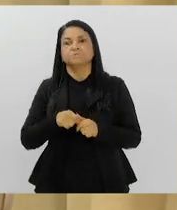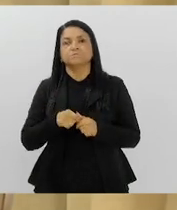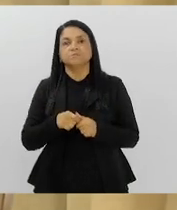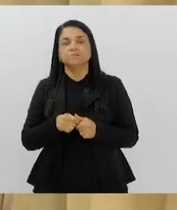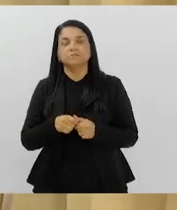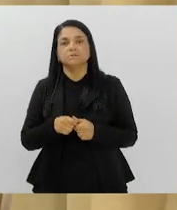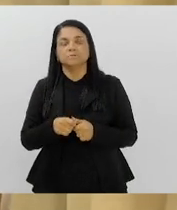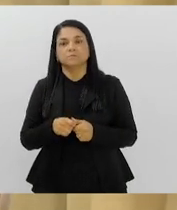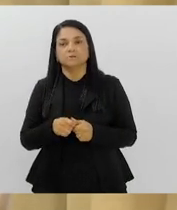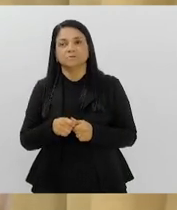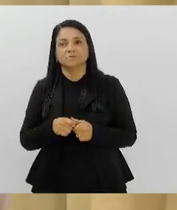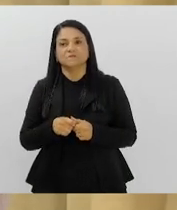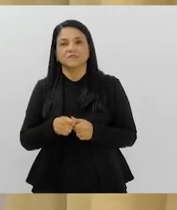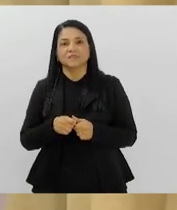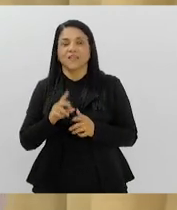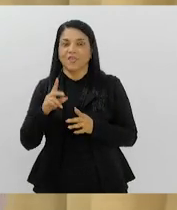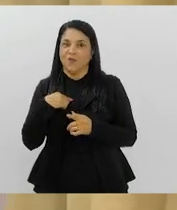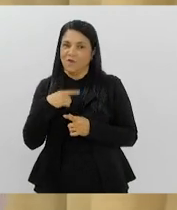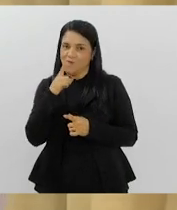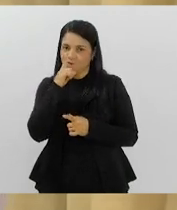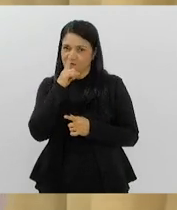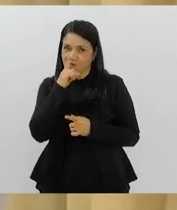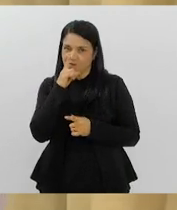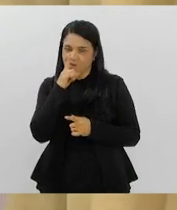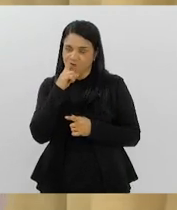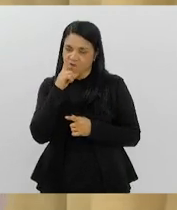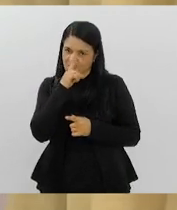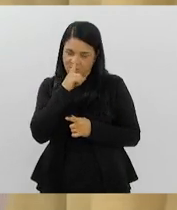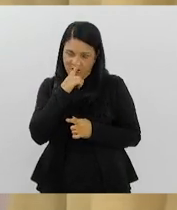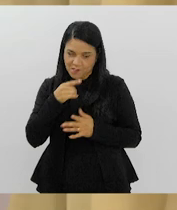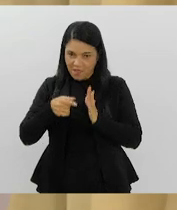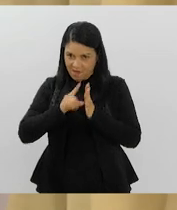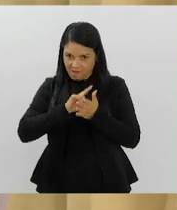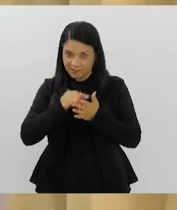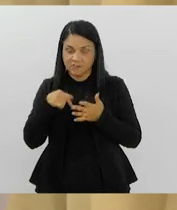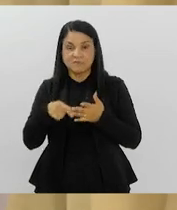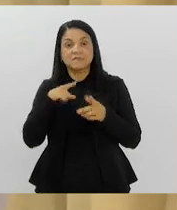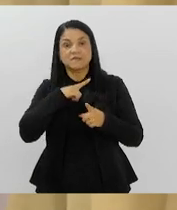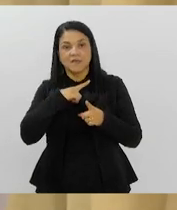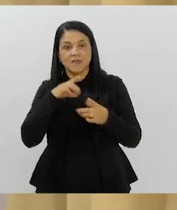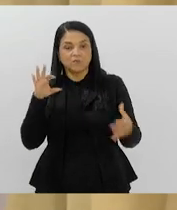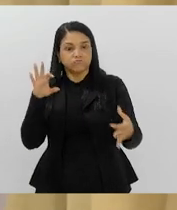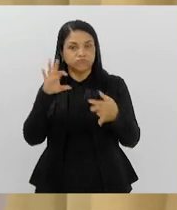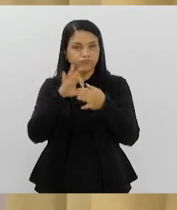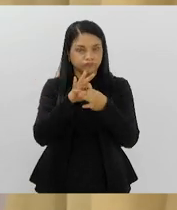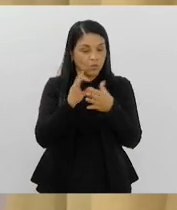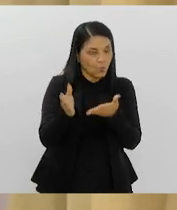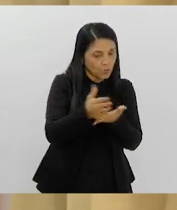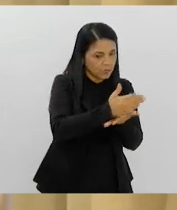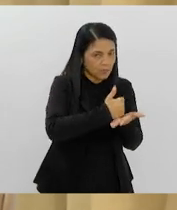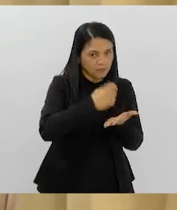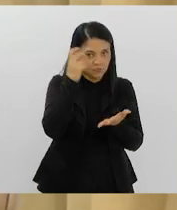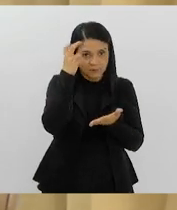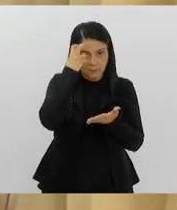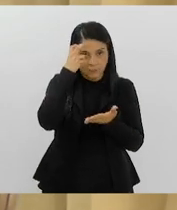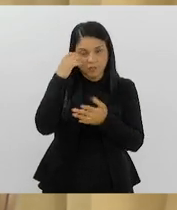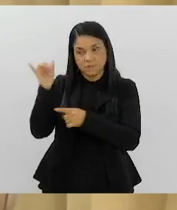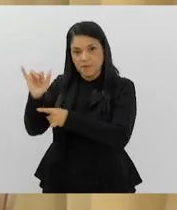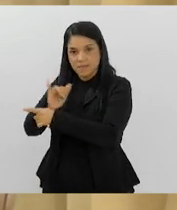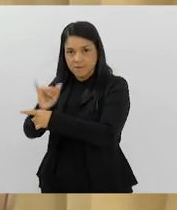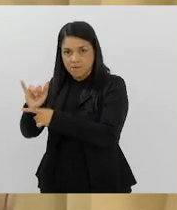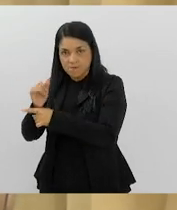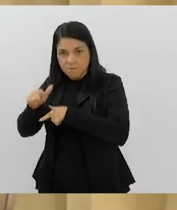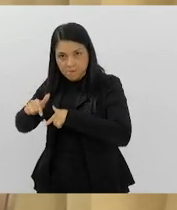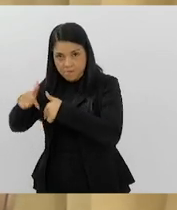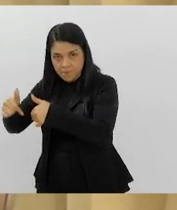por equívoco, não comentei antes, é exatamente que há esse link entre o dado de inteligência e a prática, que não é